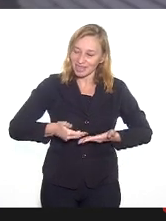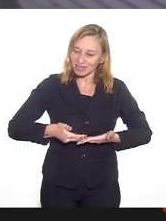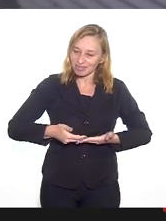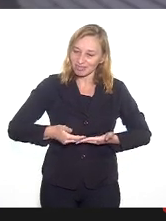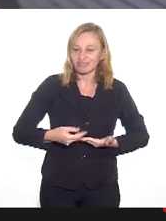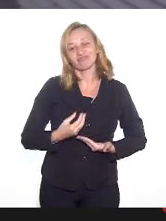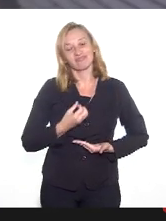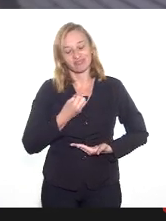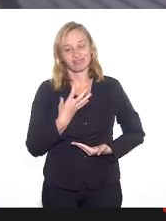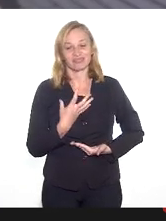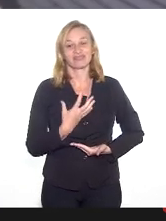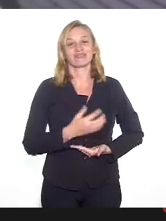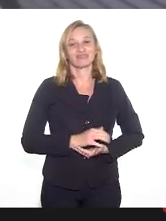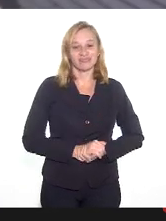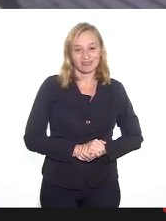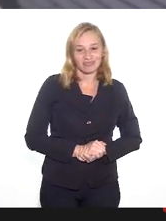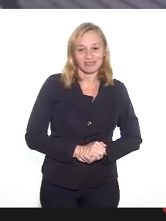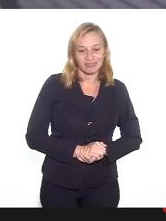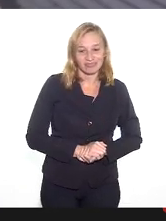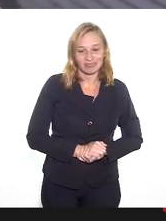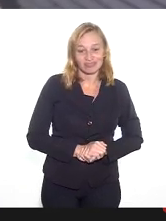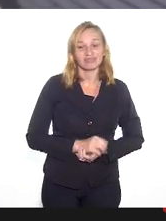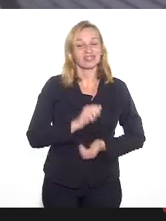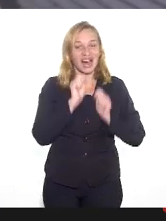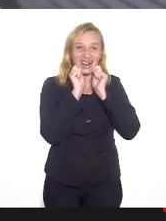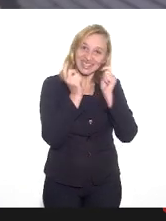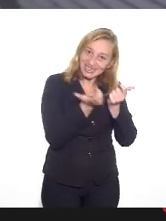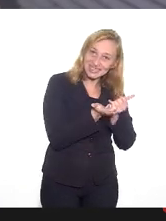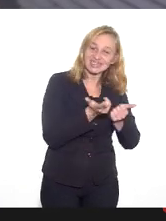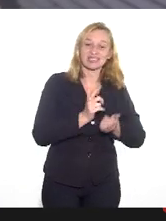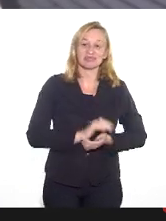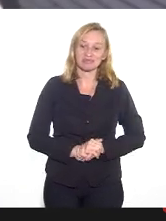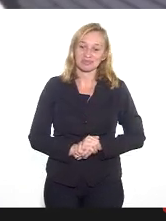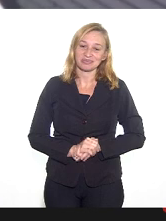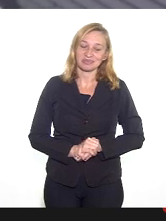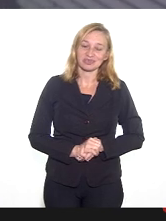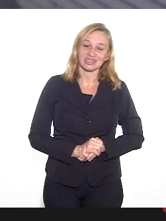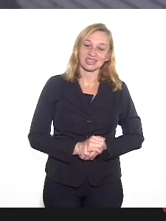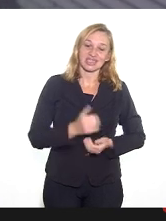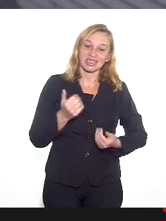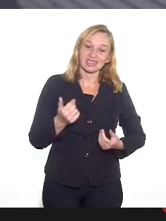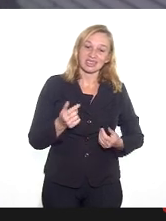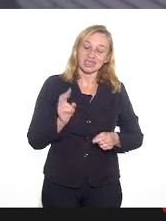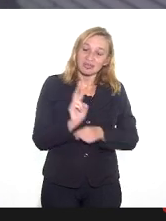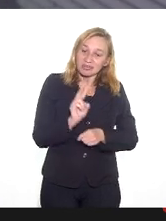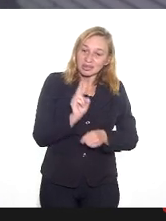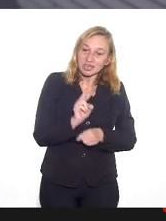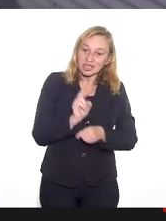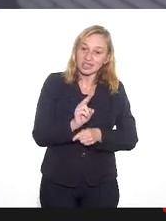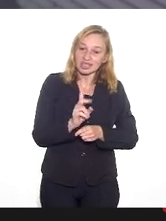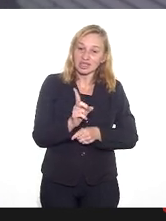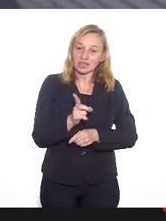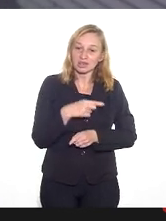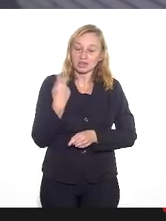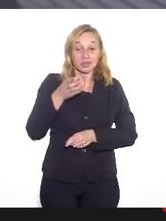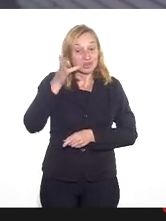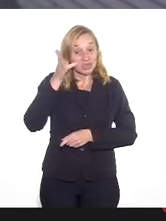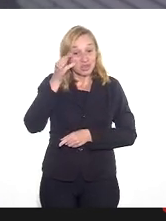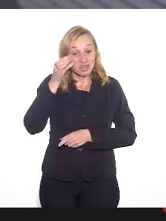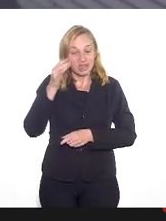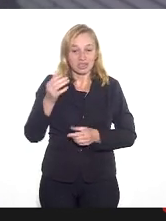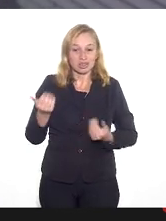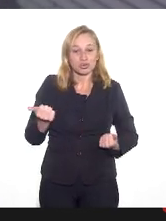positiva na Alerj para defender os interesses tanto da corporação quanto da